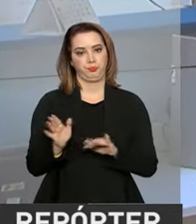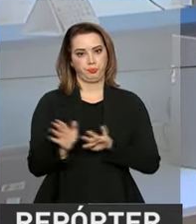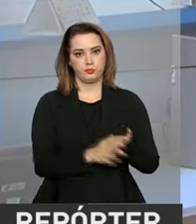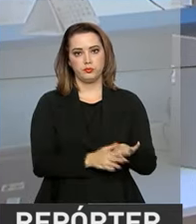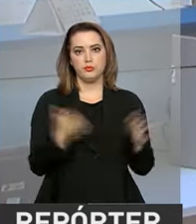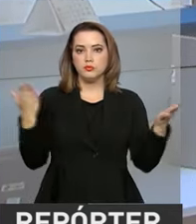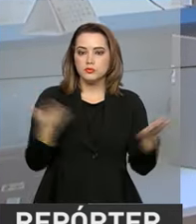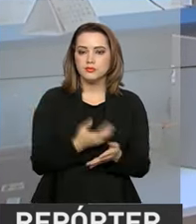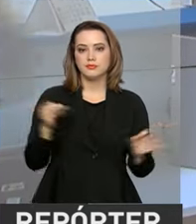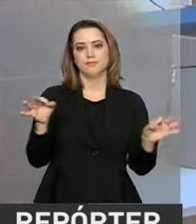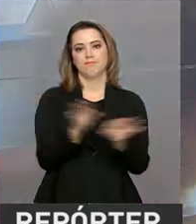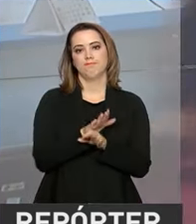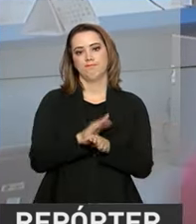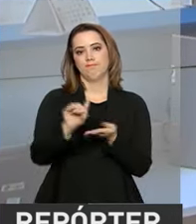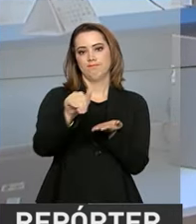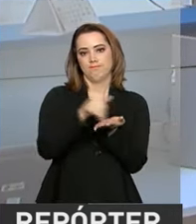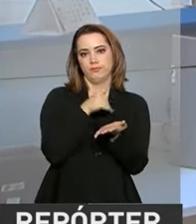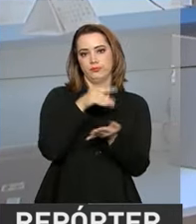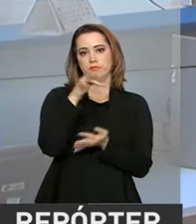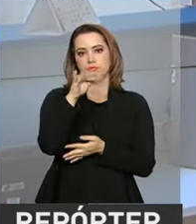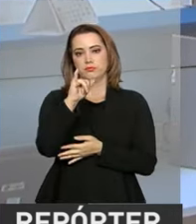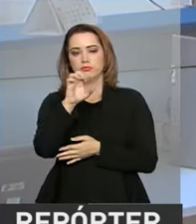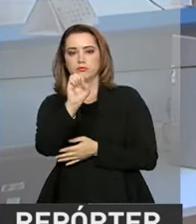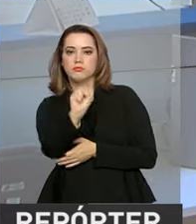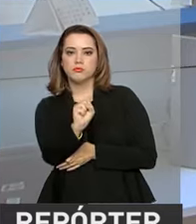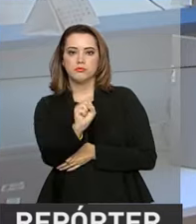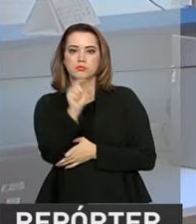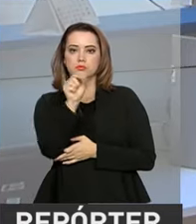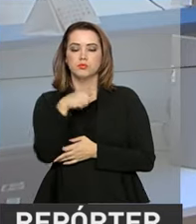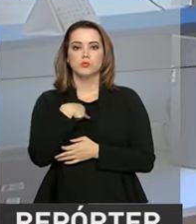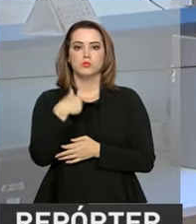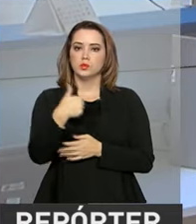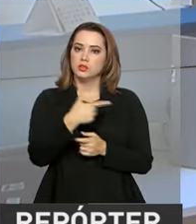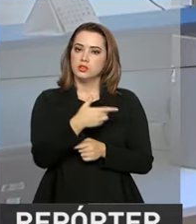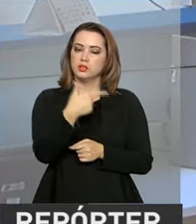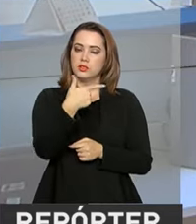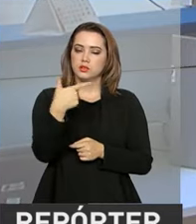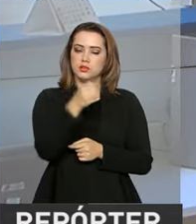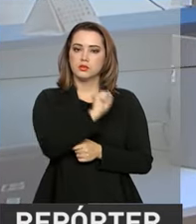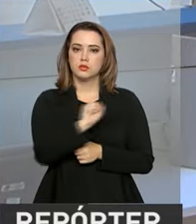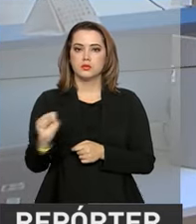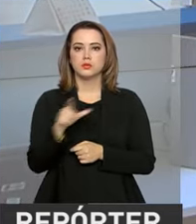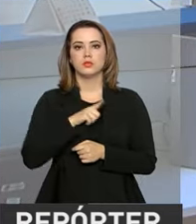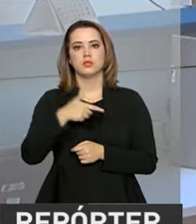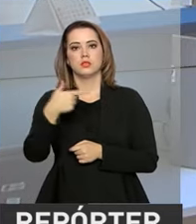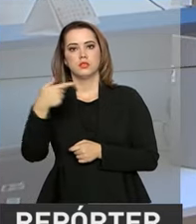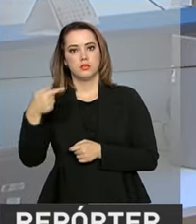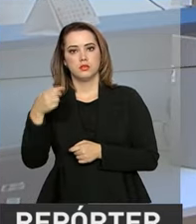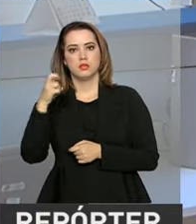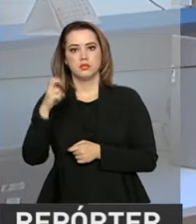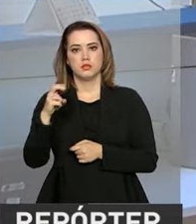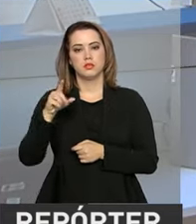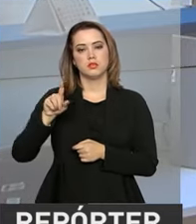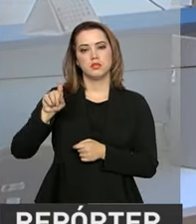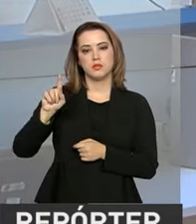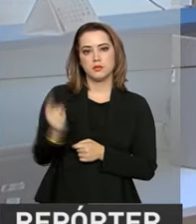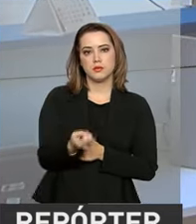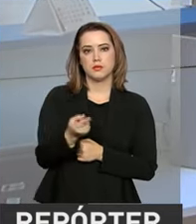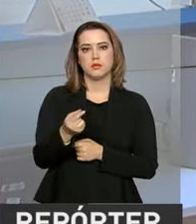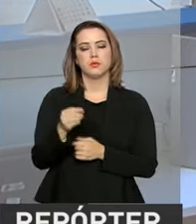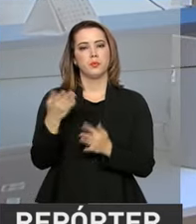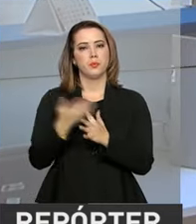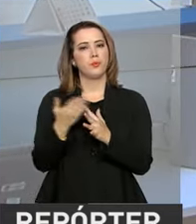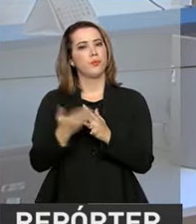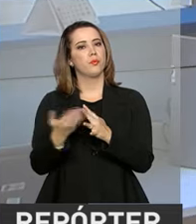o prazo para inscrição no FIES. Para esse segundo semestre, a oferta é de 75 mil financiamentos em